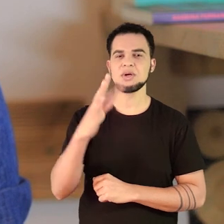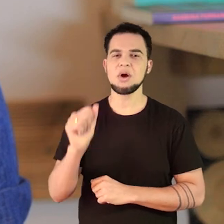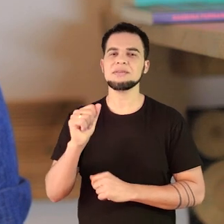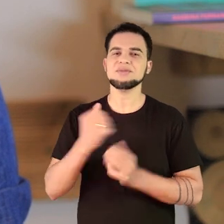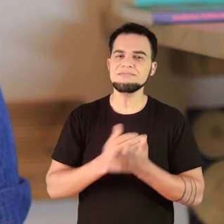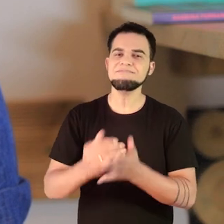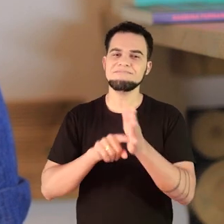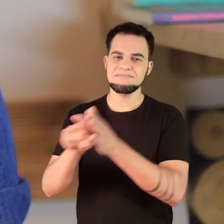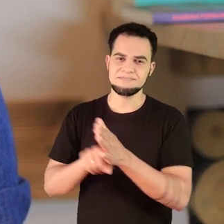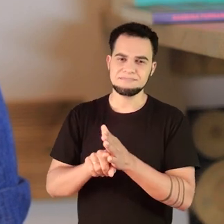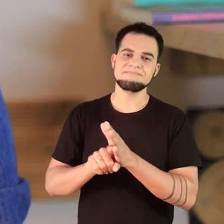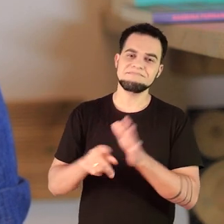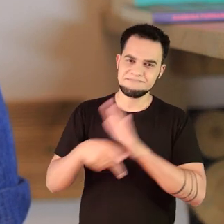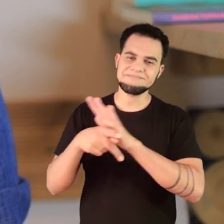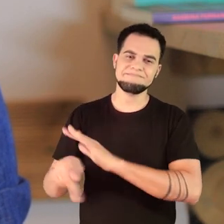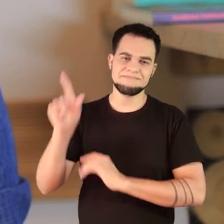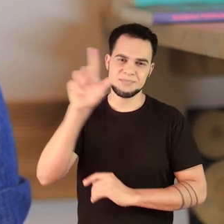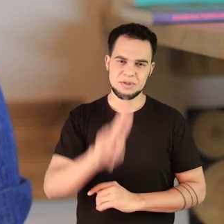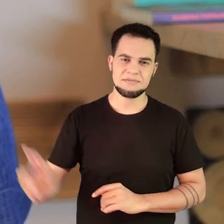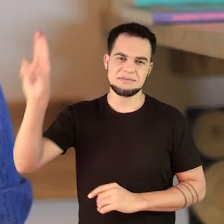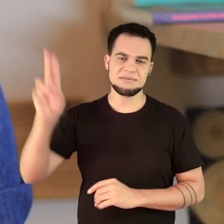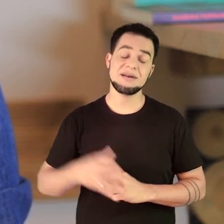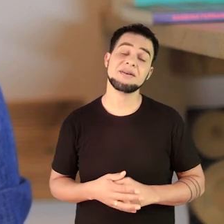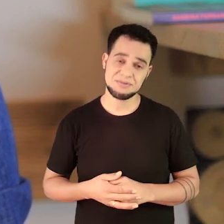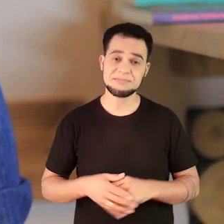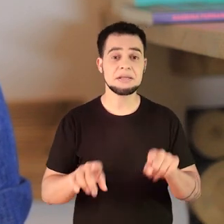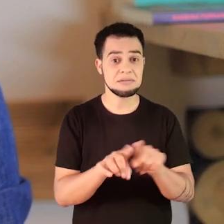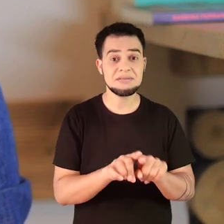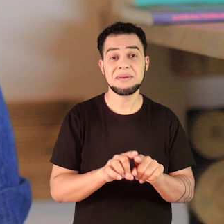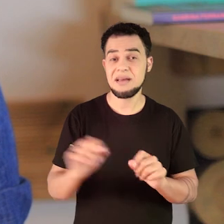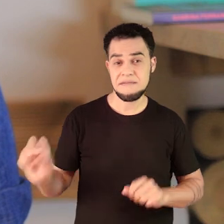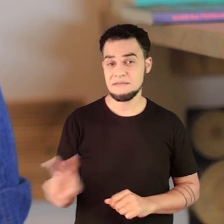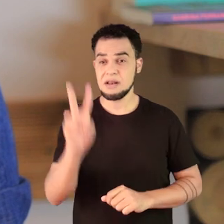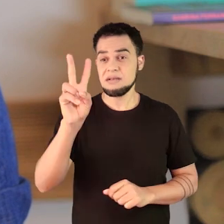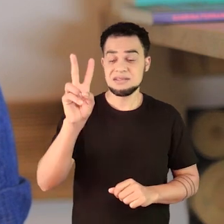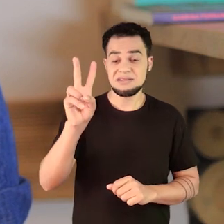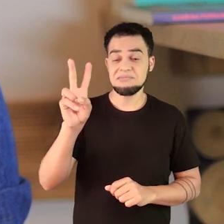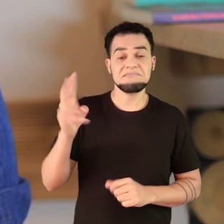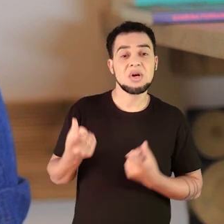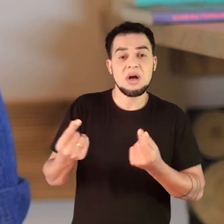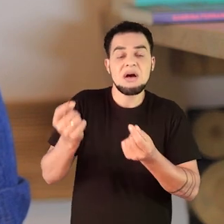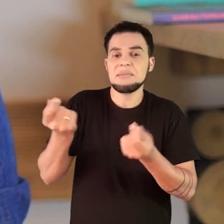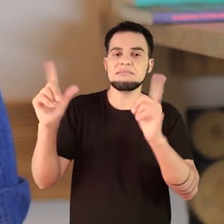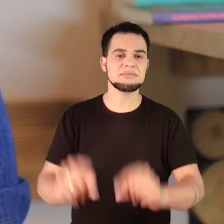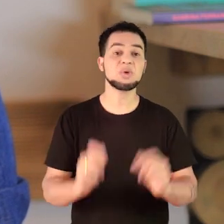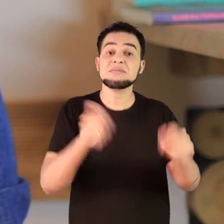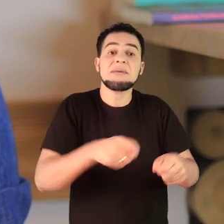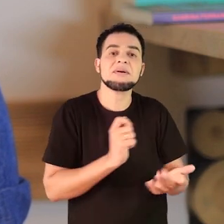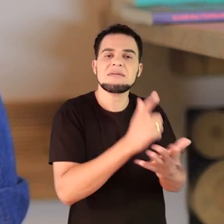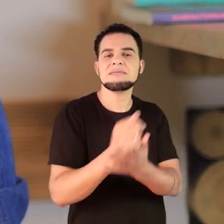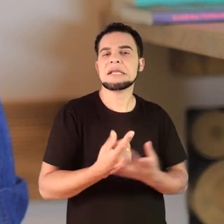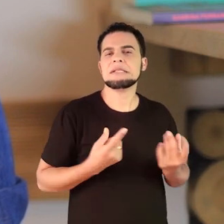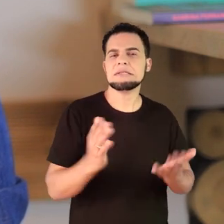de iniciação científica de verba da universidade. Além, óbvio, da desvalorização do poder de compra da mesma, que impede da gente comprar